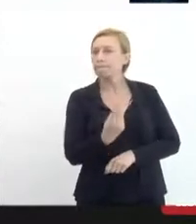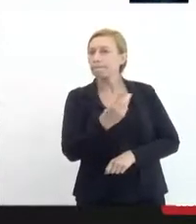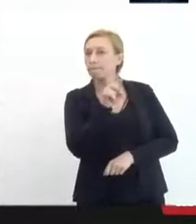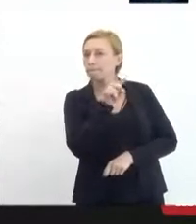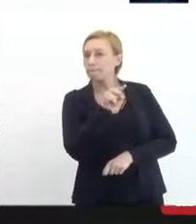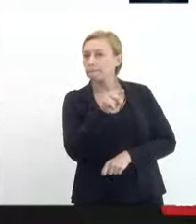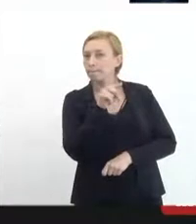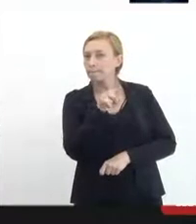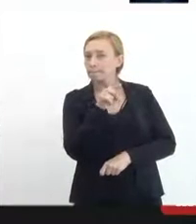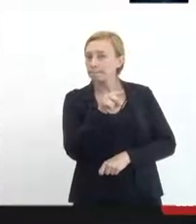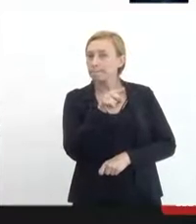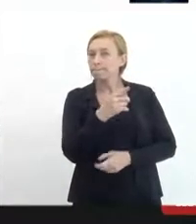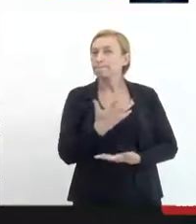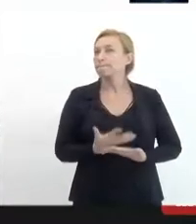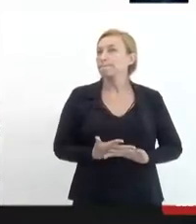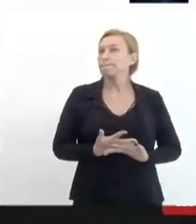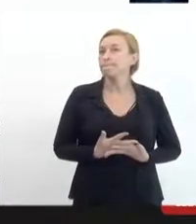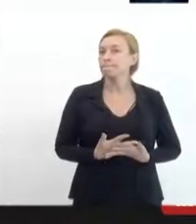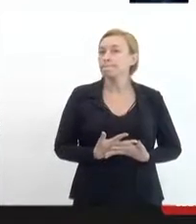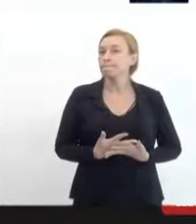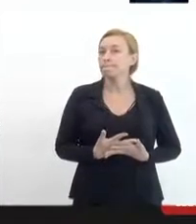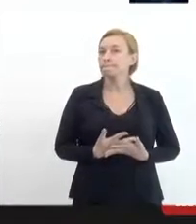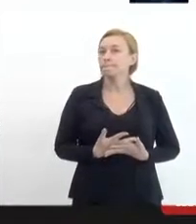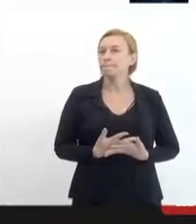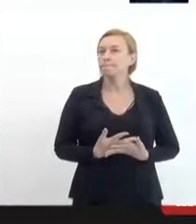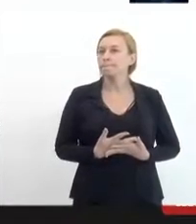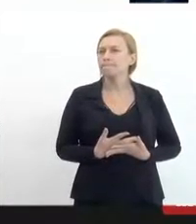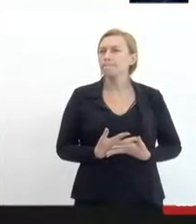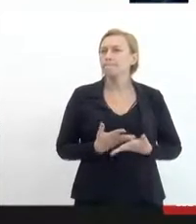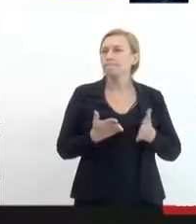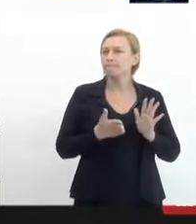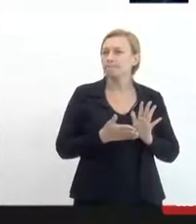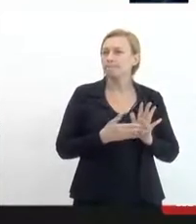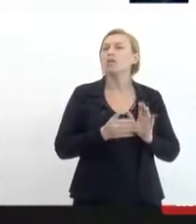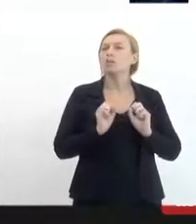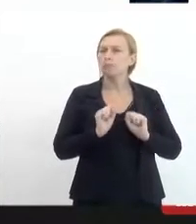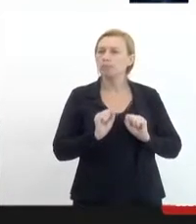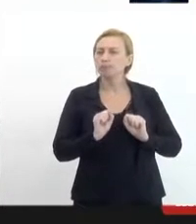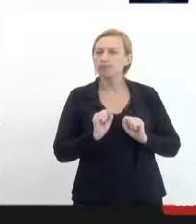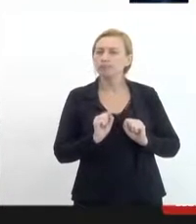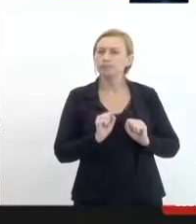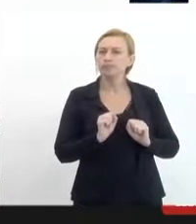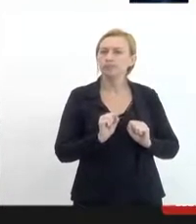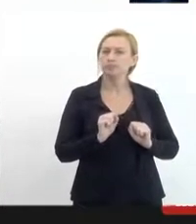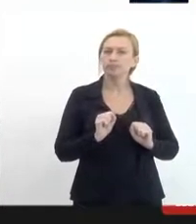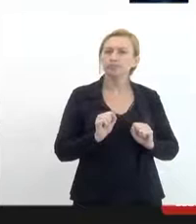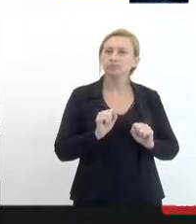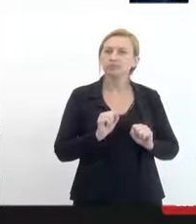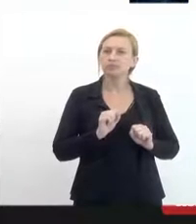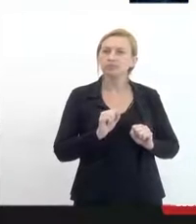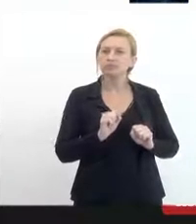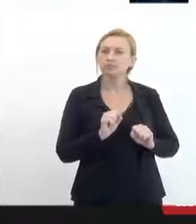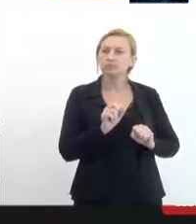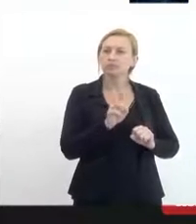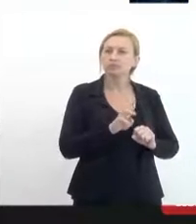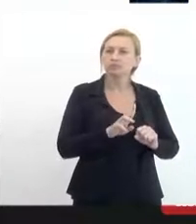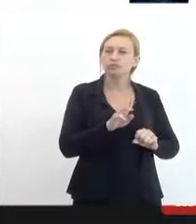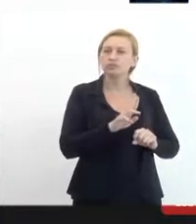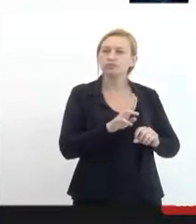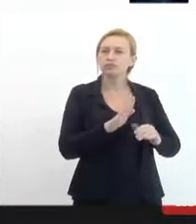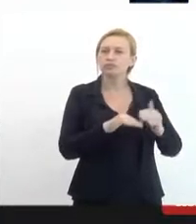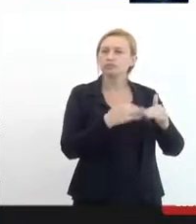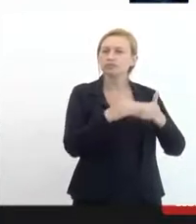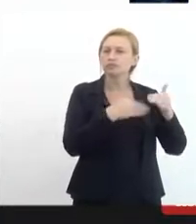ainda, digamos, em contencioso, podem e devem ser objeto de uma maior evolução dentro